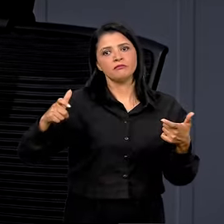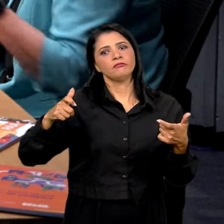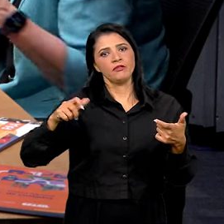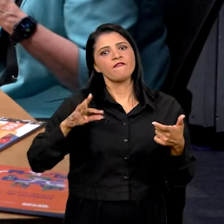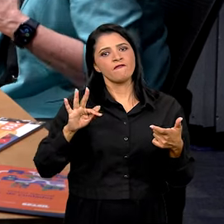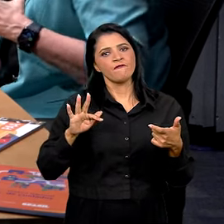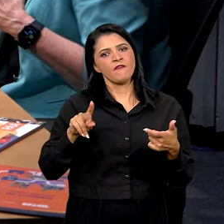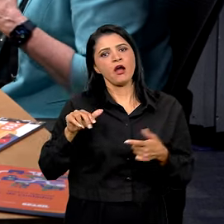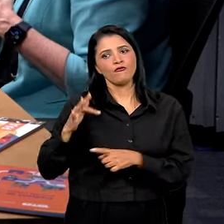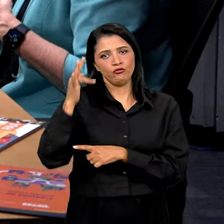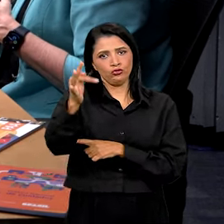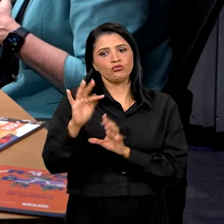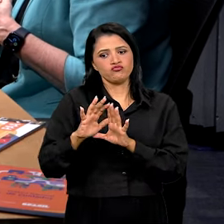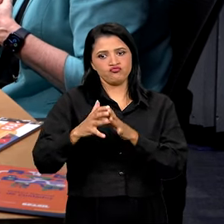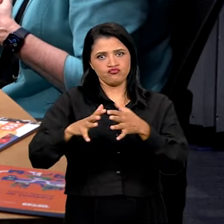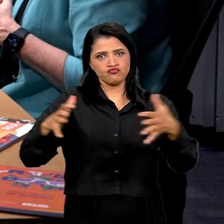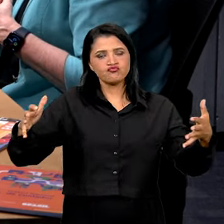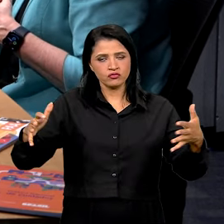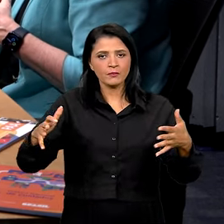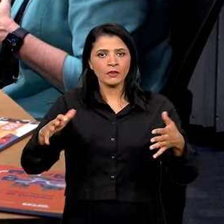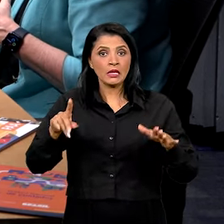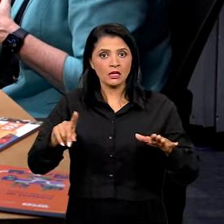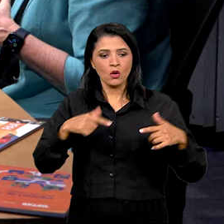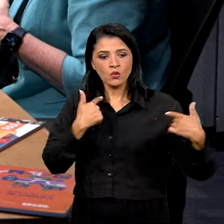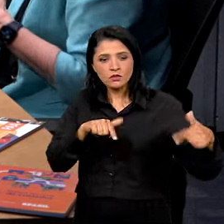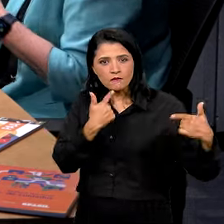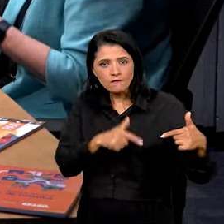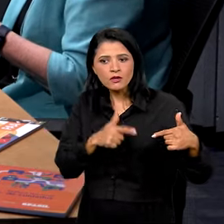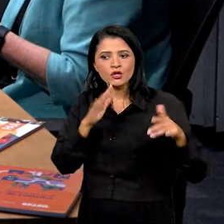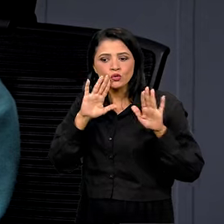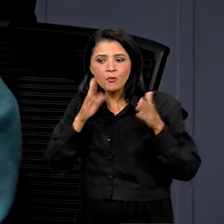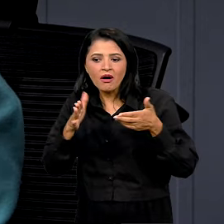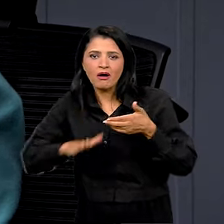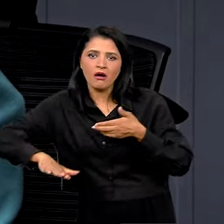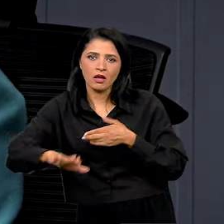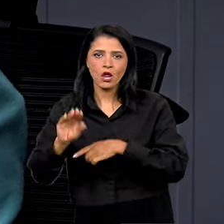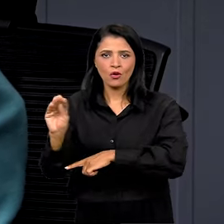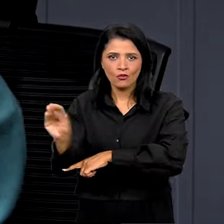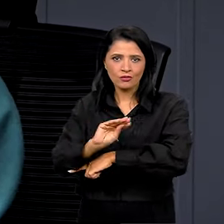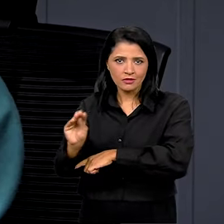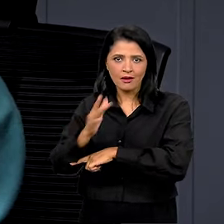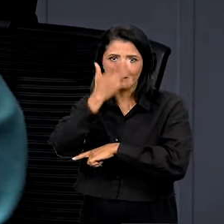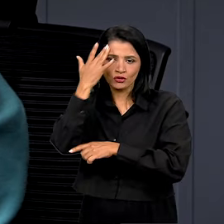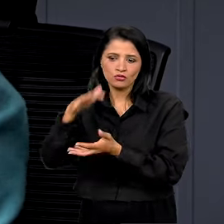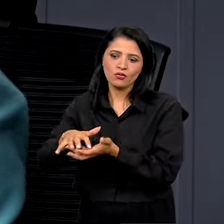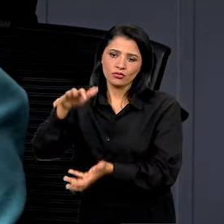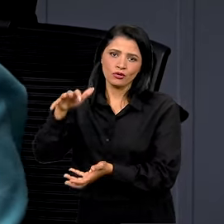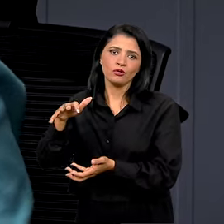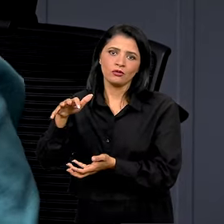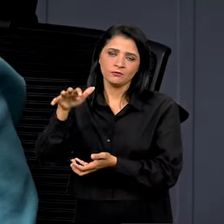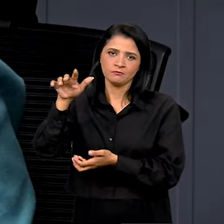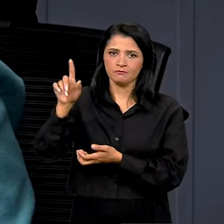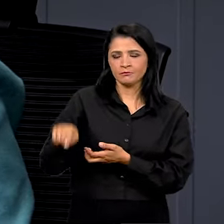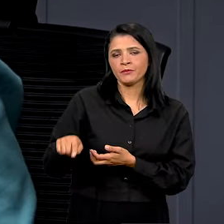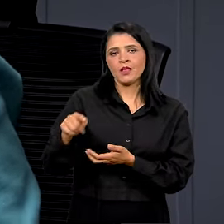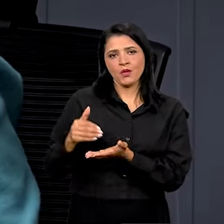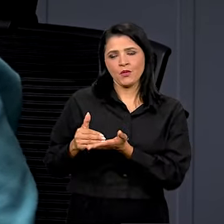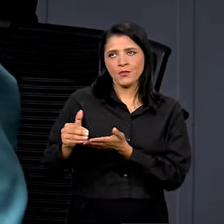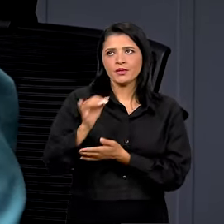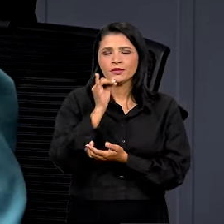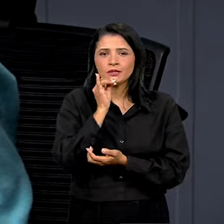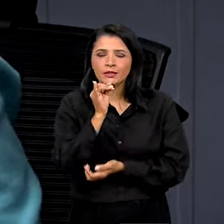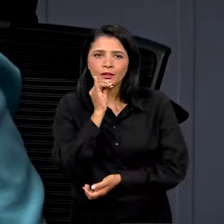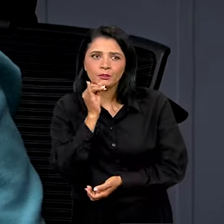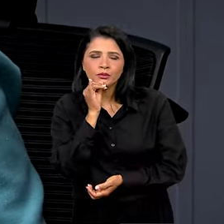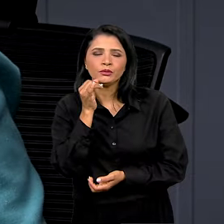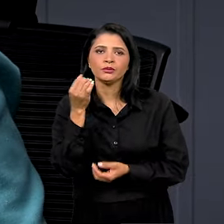aumentar então todos os serviços dedicados ao cuidado das pessoas idosas que são desde os